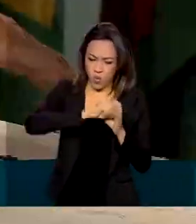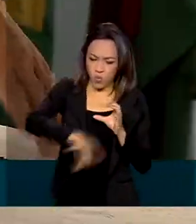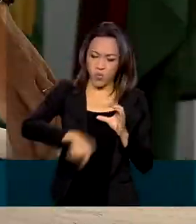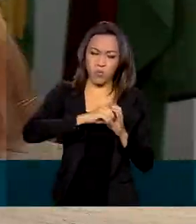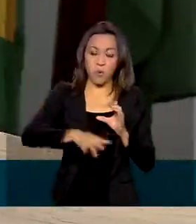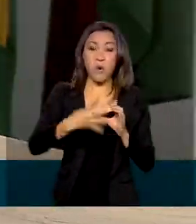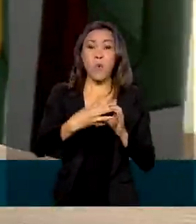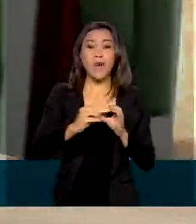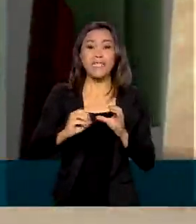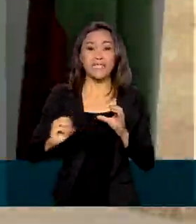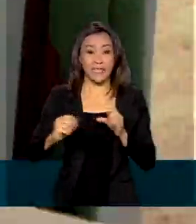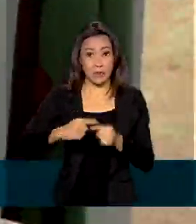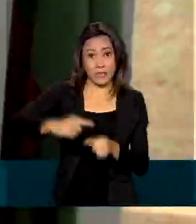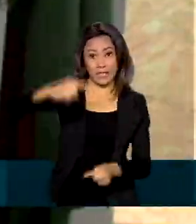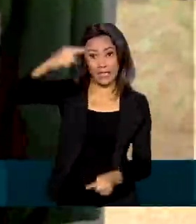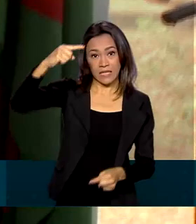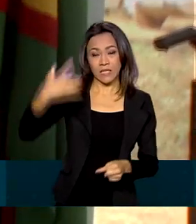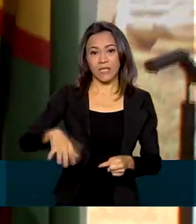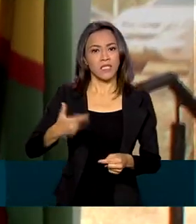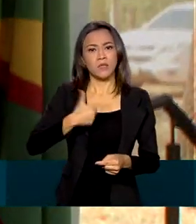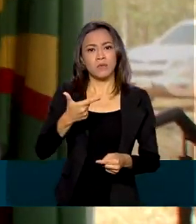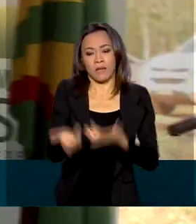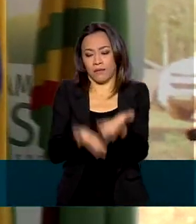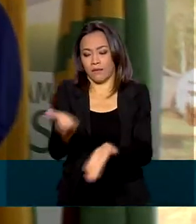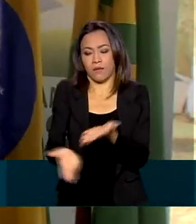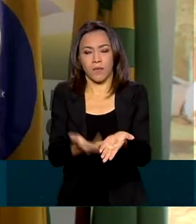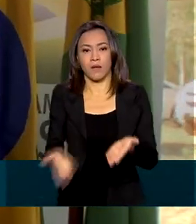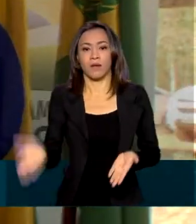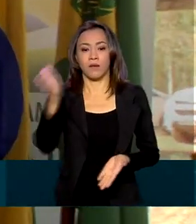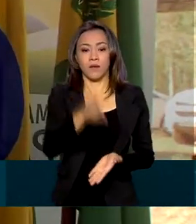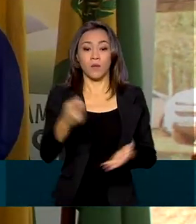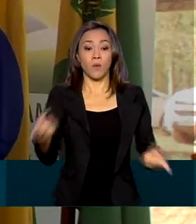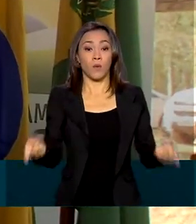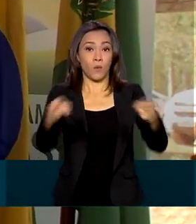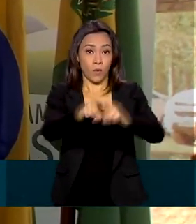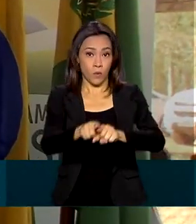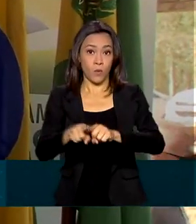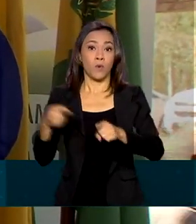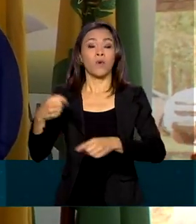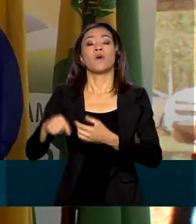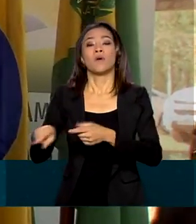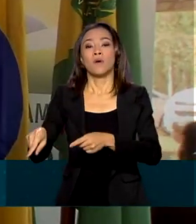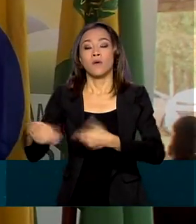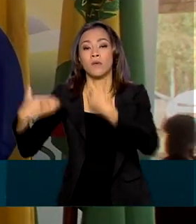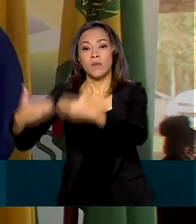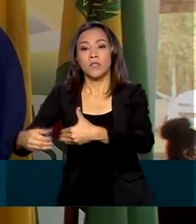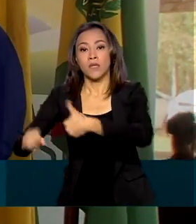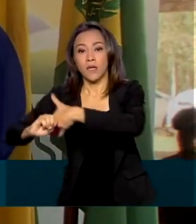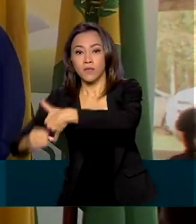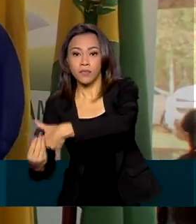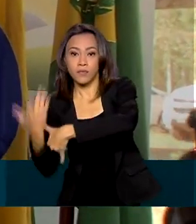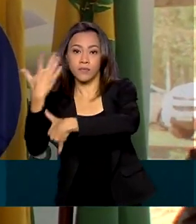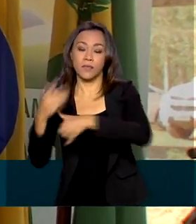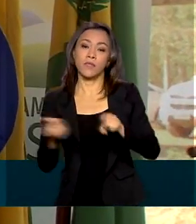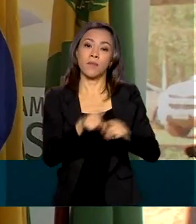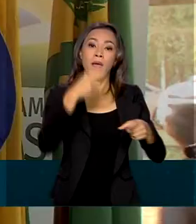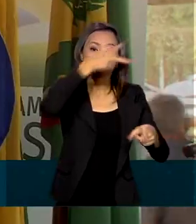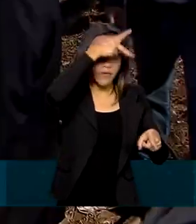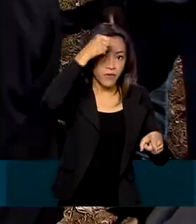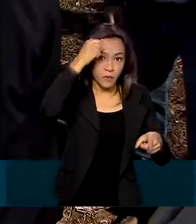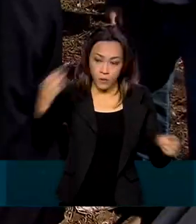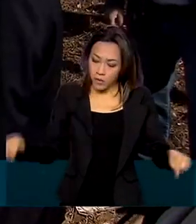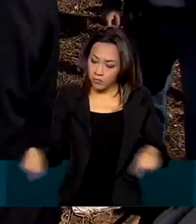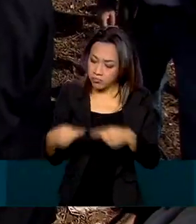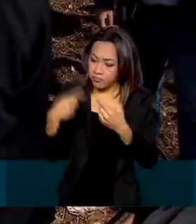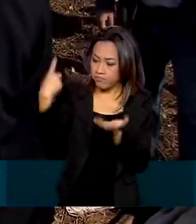tratamento. Um acordo de cooperação assinado entre o Ministério do Meio Ambiente e a Prefeitura de Bauru pretende mudar essa